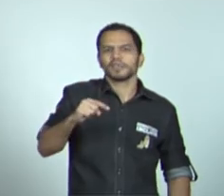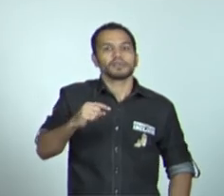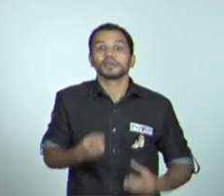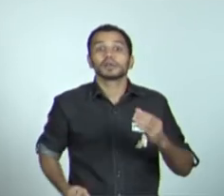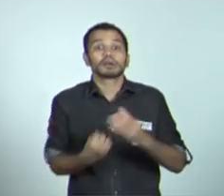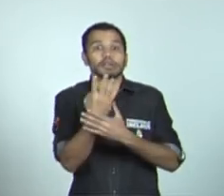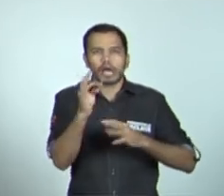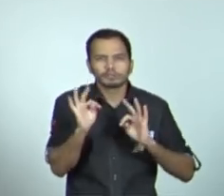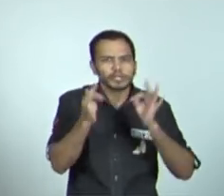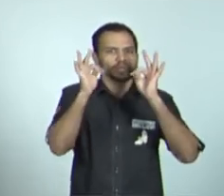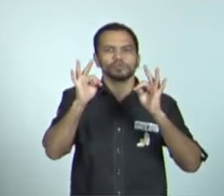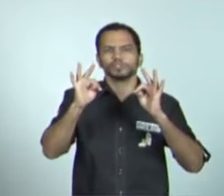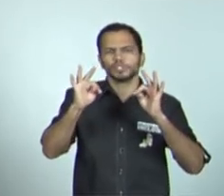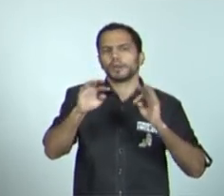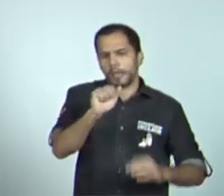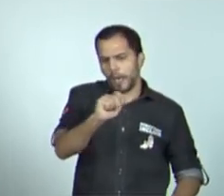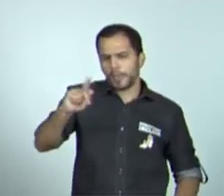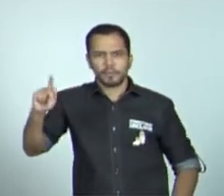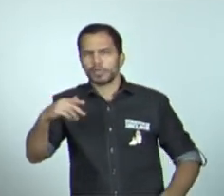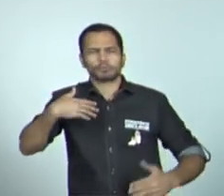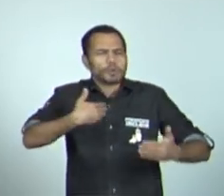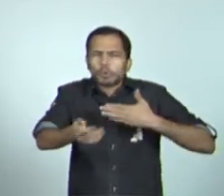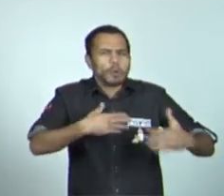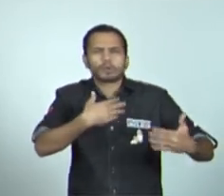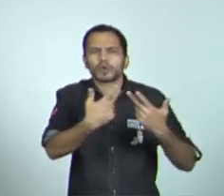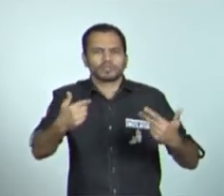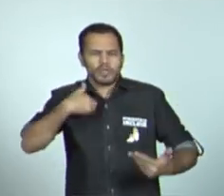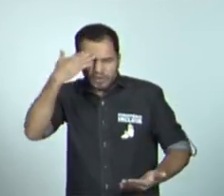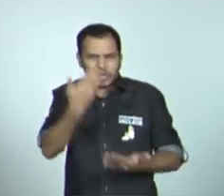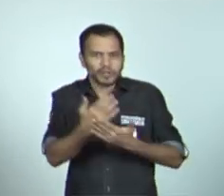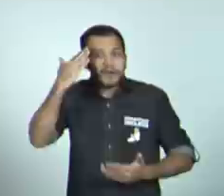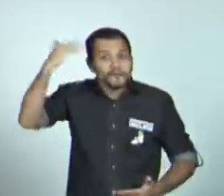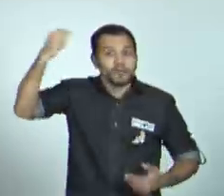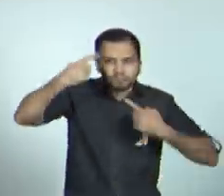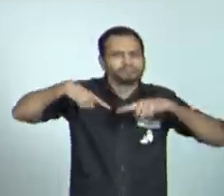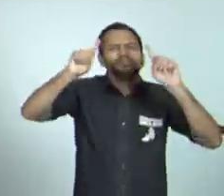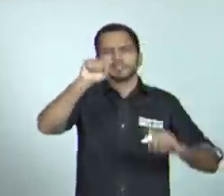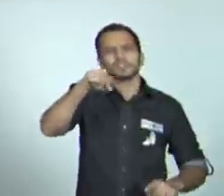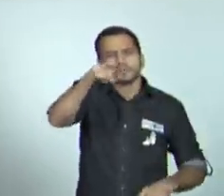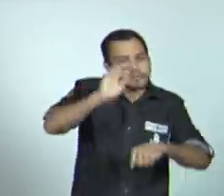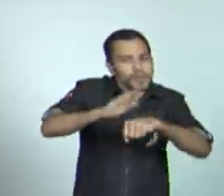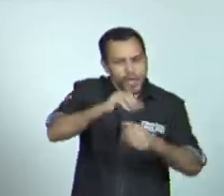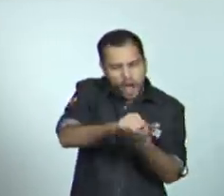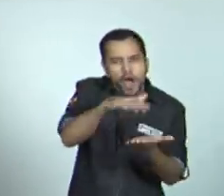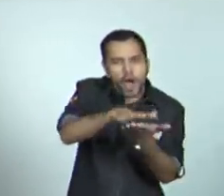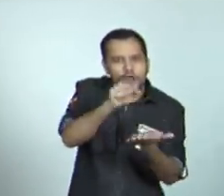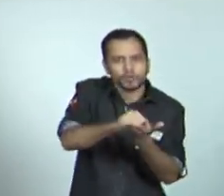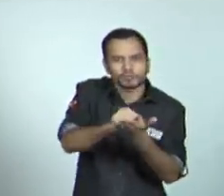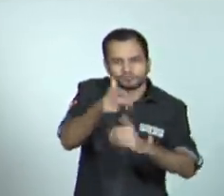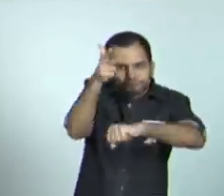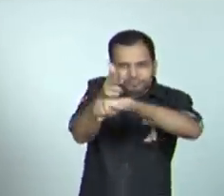o mundo que vão ficar milionários para poder abençoar a obra de deus eu creio nisso e você vai ver a nota aí galera esse pedaço do